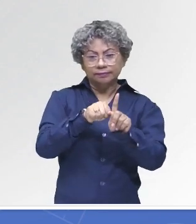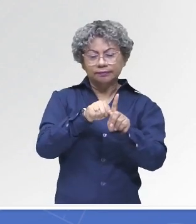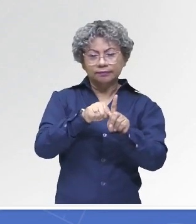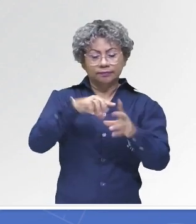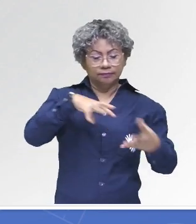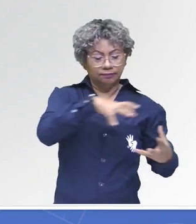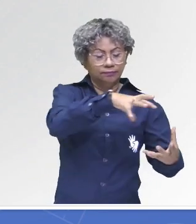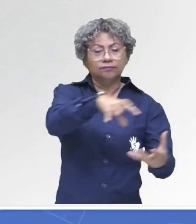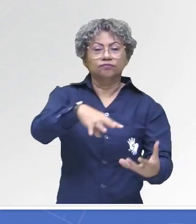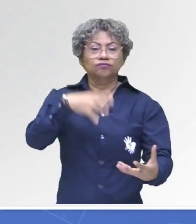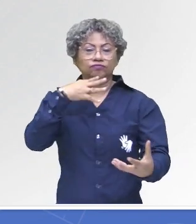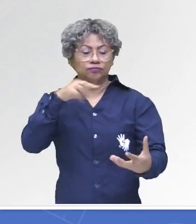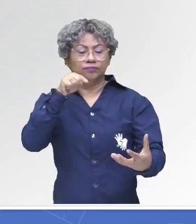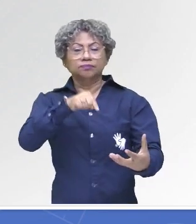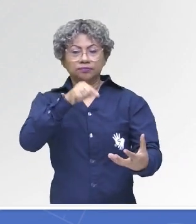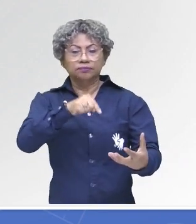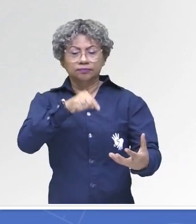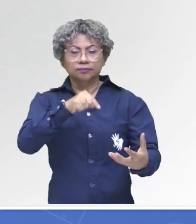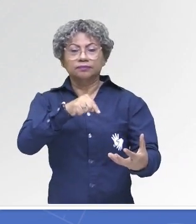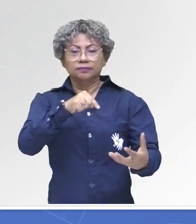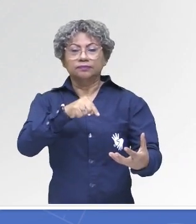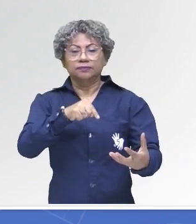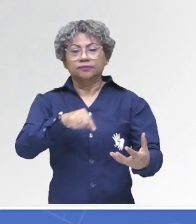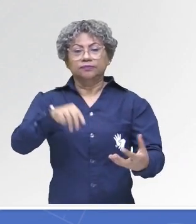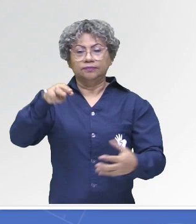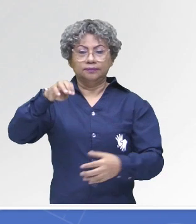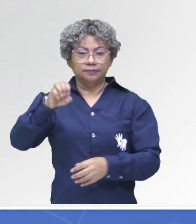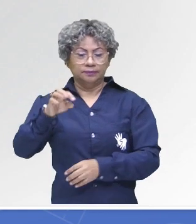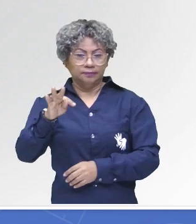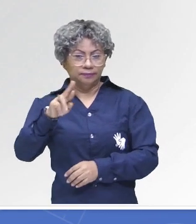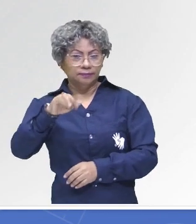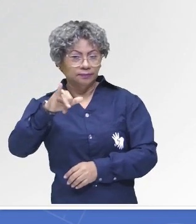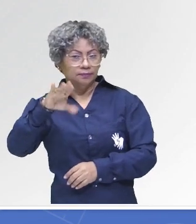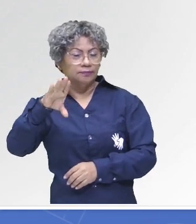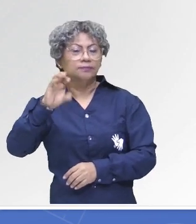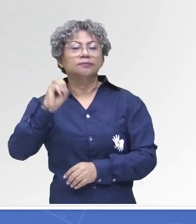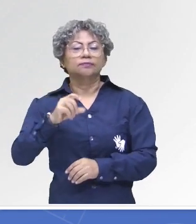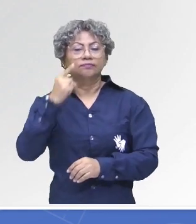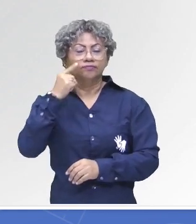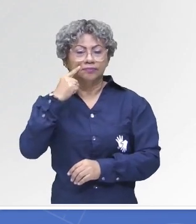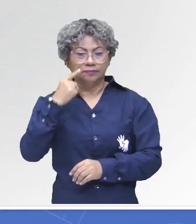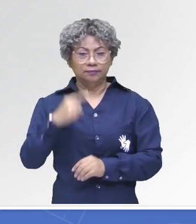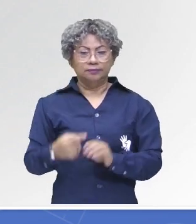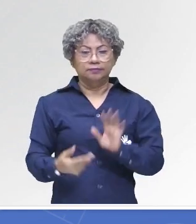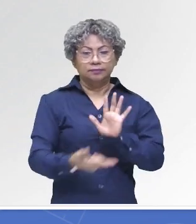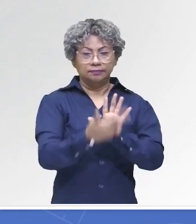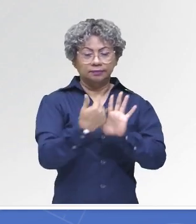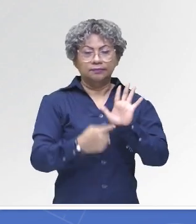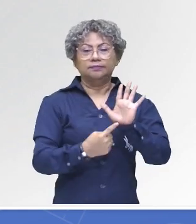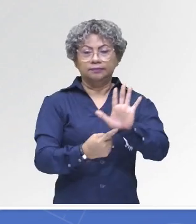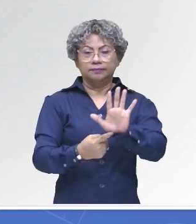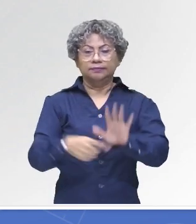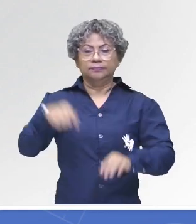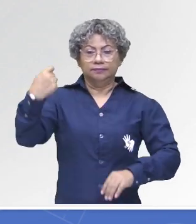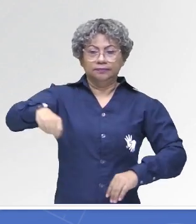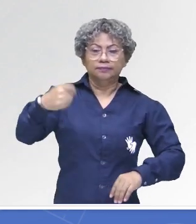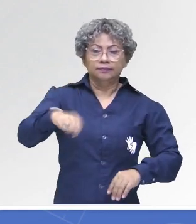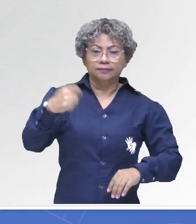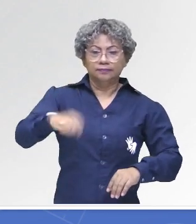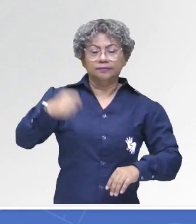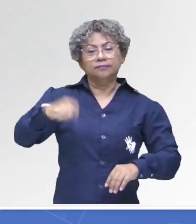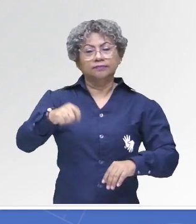a escala do sistema métrico. Veja só uma figurinha que nós trouxemos aí para você, olha. Nós temos um termômetro e